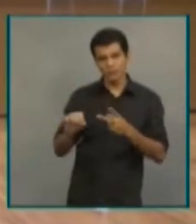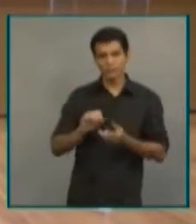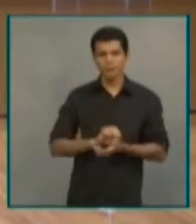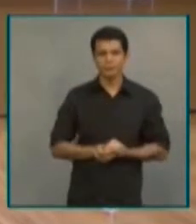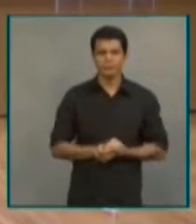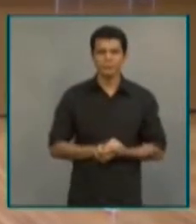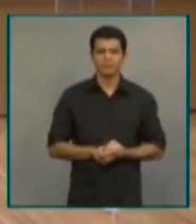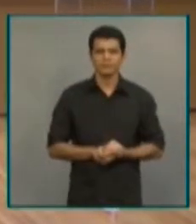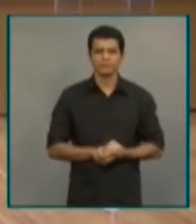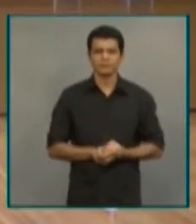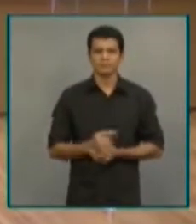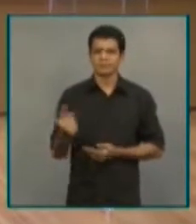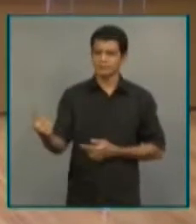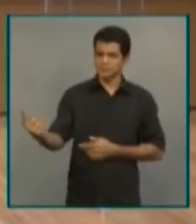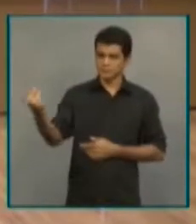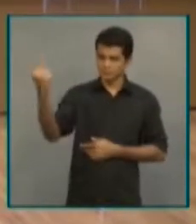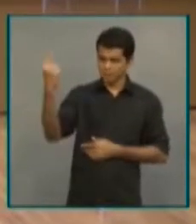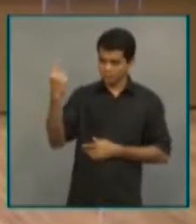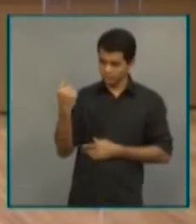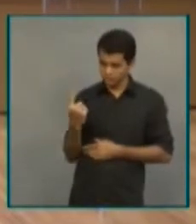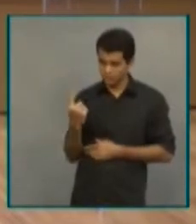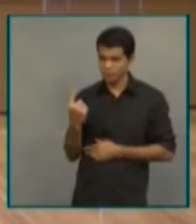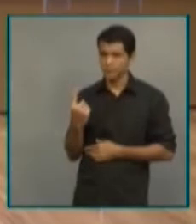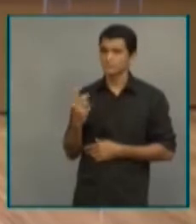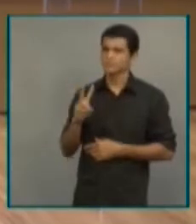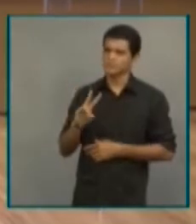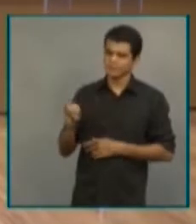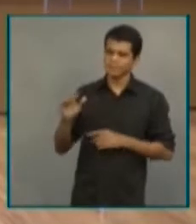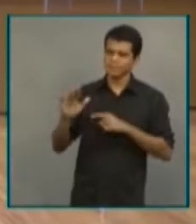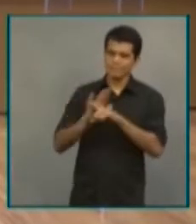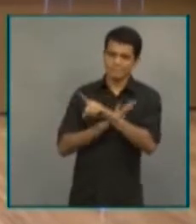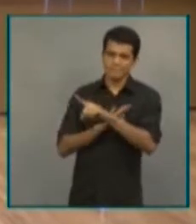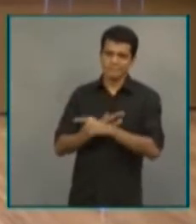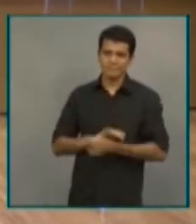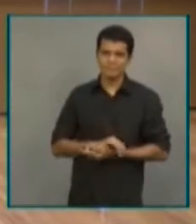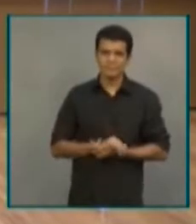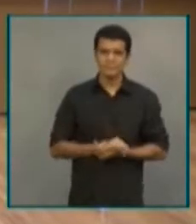Candidato Luiz Antônio irá responder.